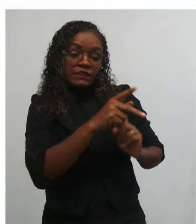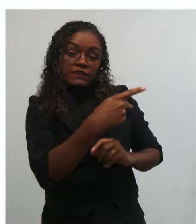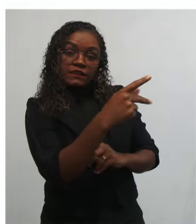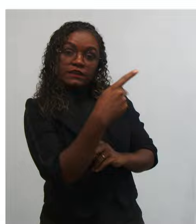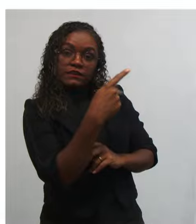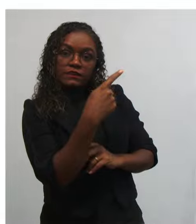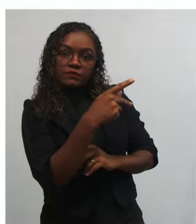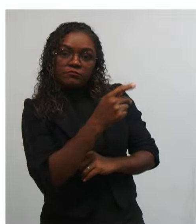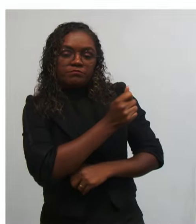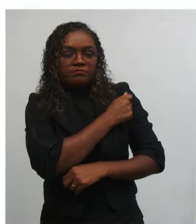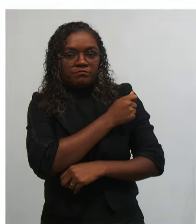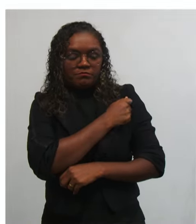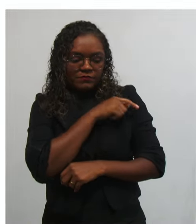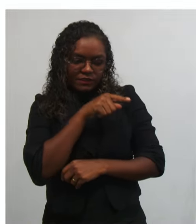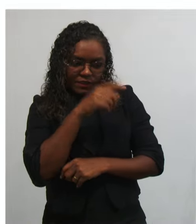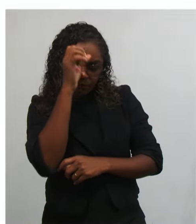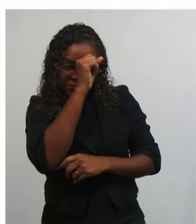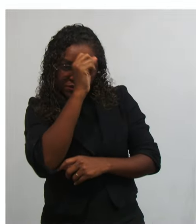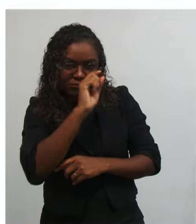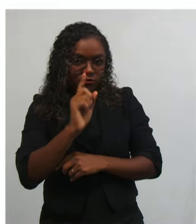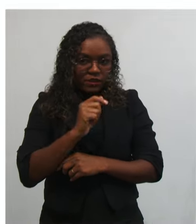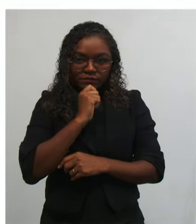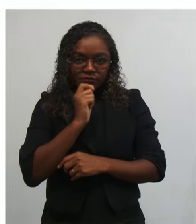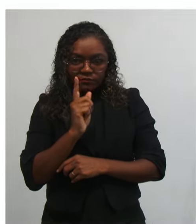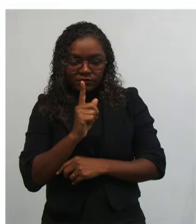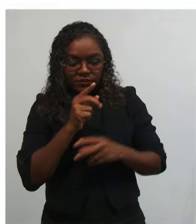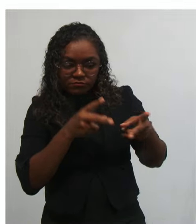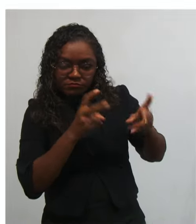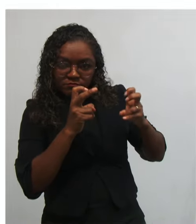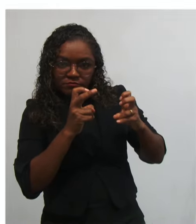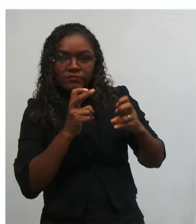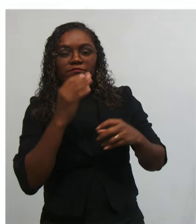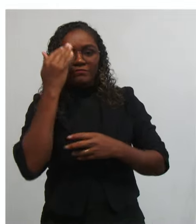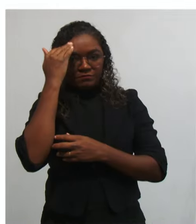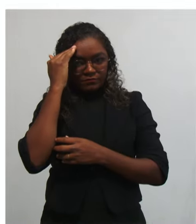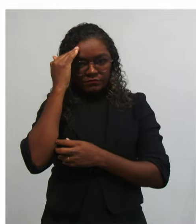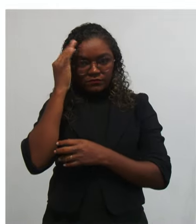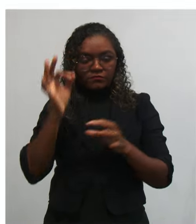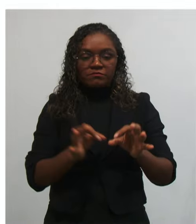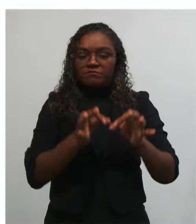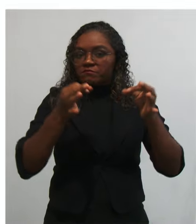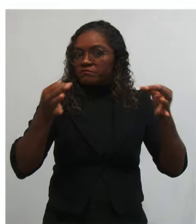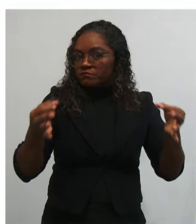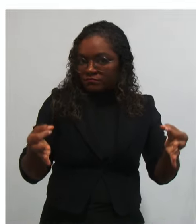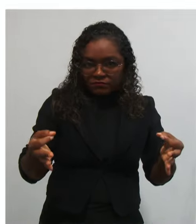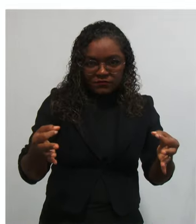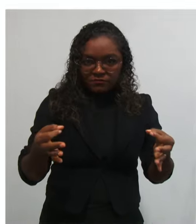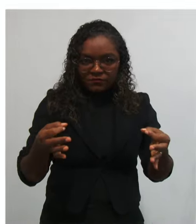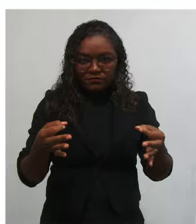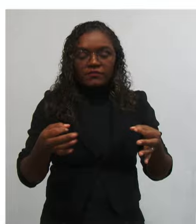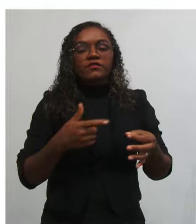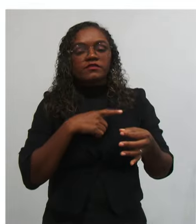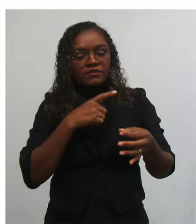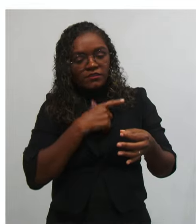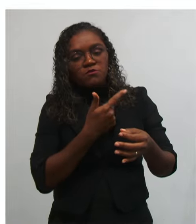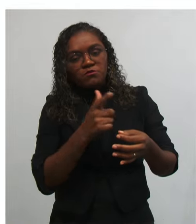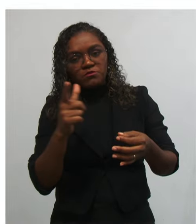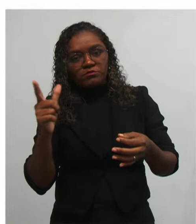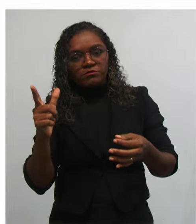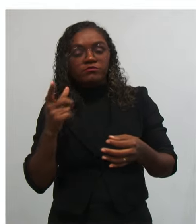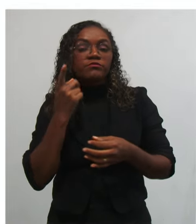partir da aprendizagem daquele aluno mas não é apena não é apenas este segmento que a gente